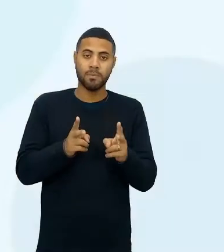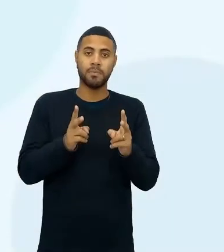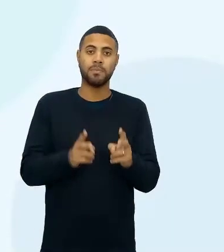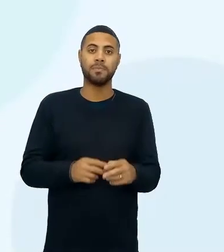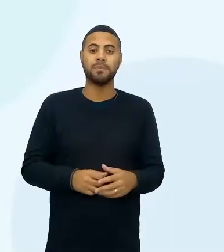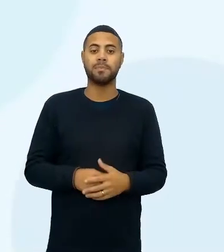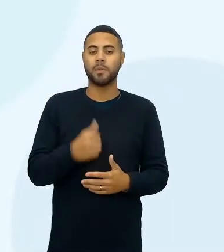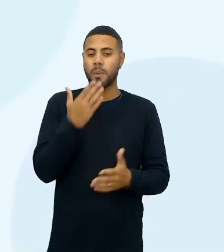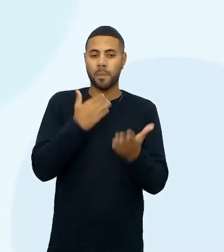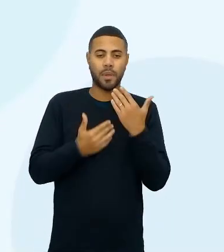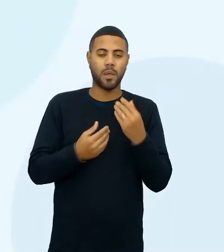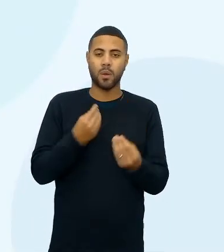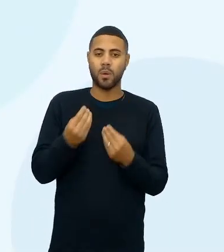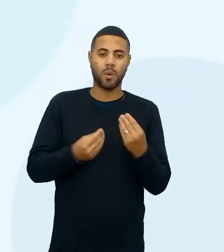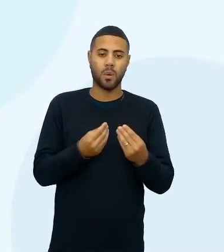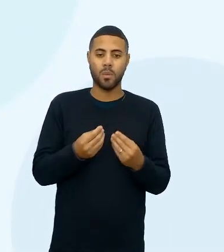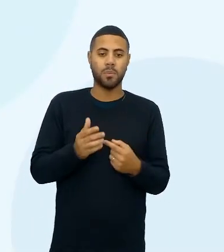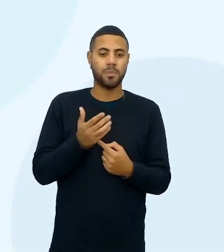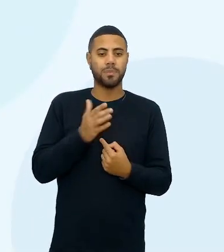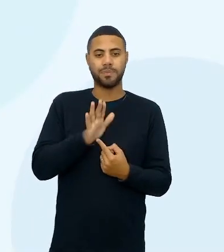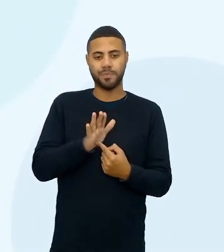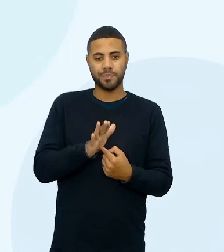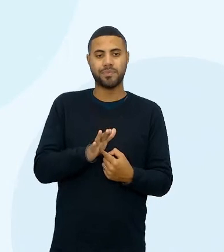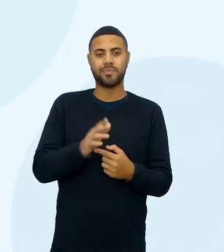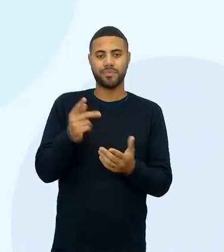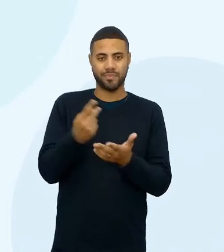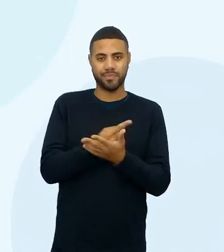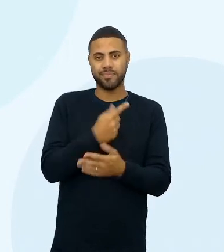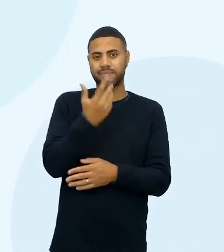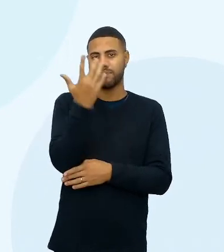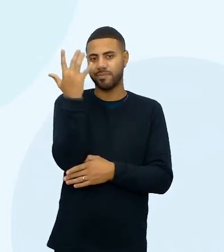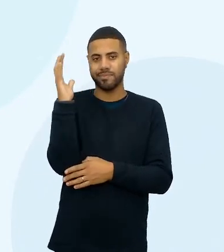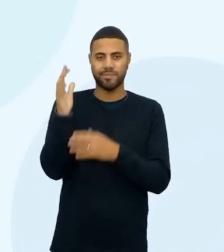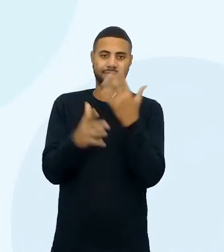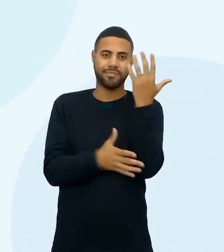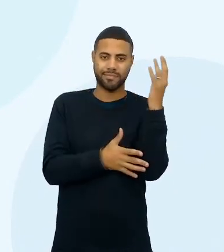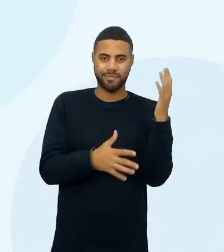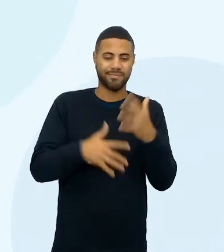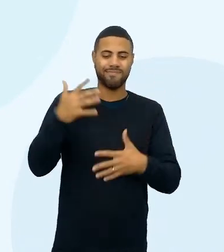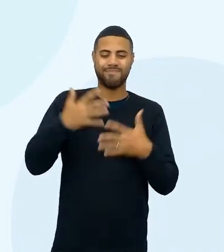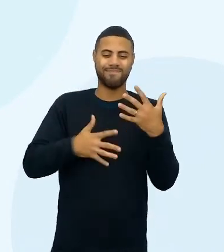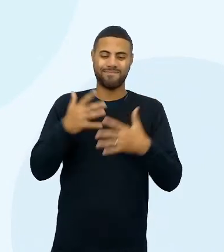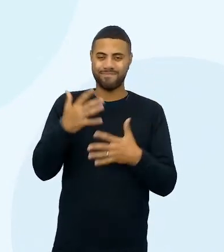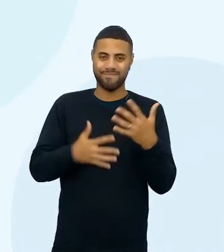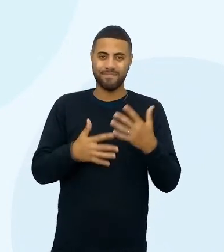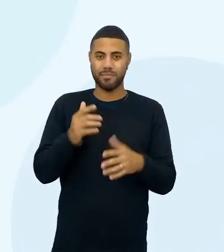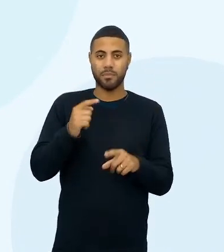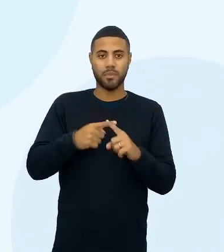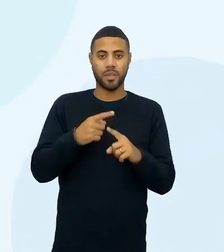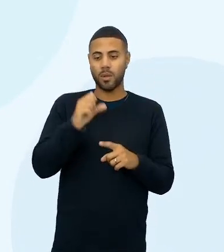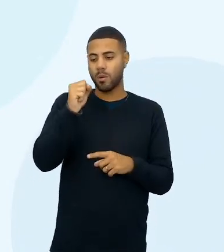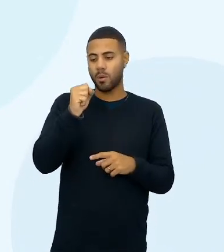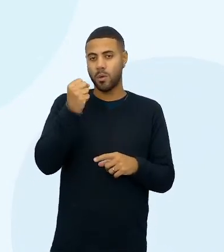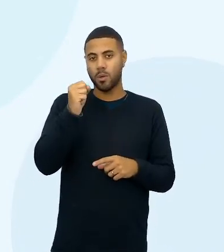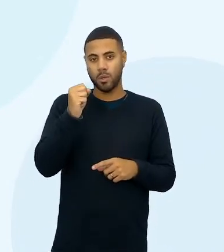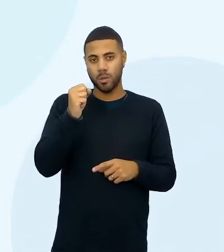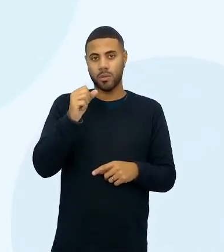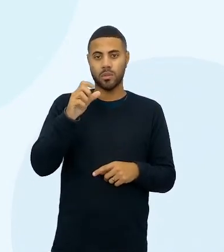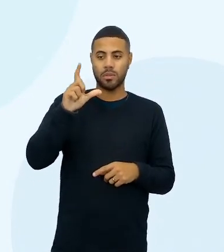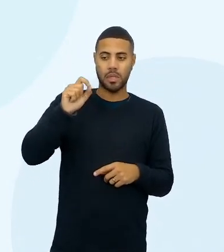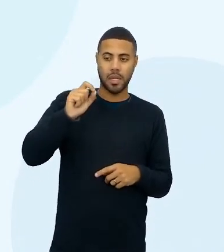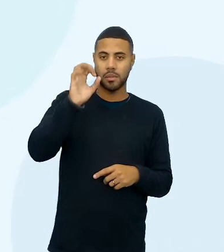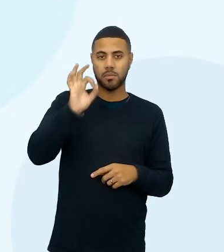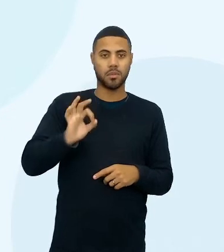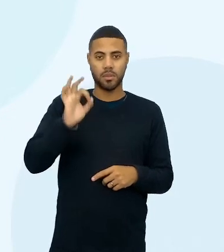desperdício de alimento causa impactos ambientais, ou seja, estima-se que cerca de 8 a 10% dos gases